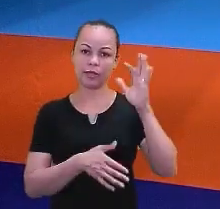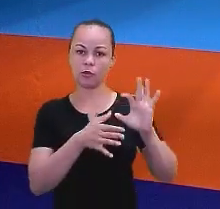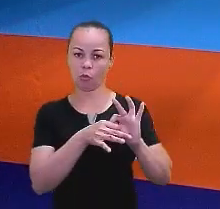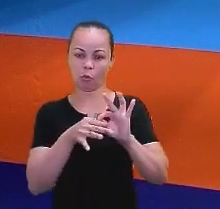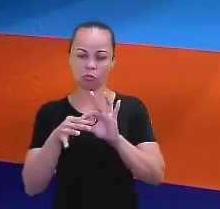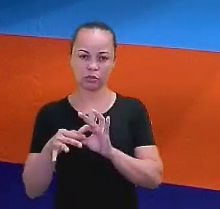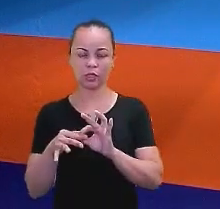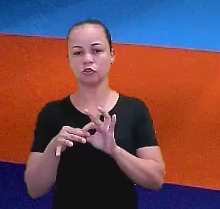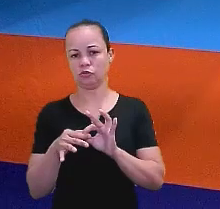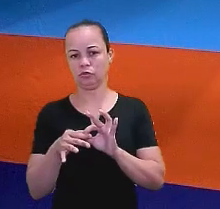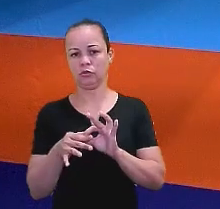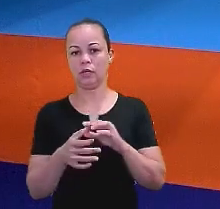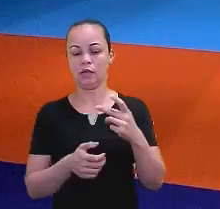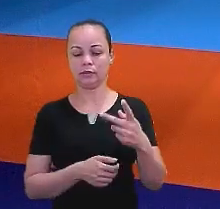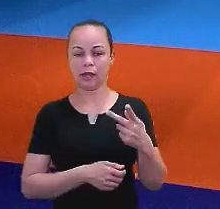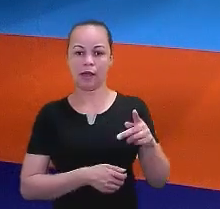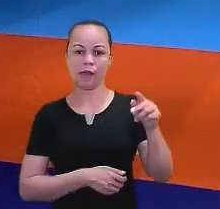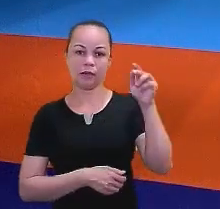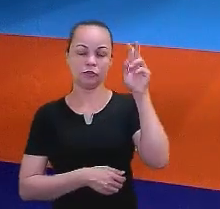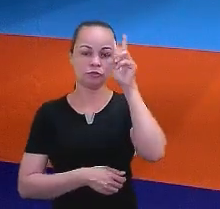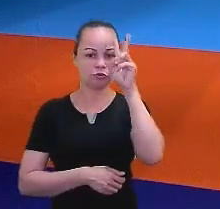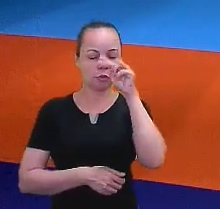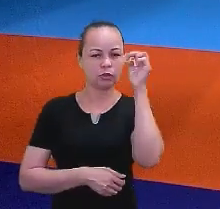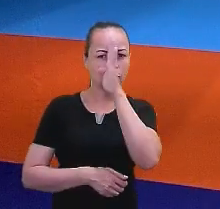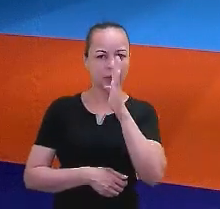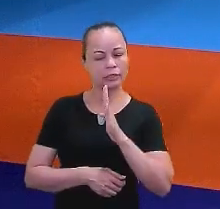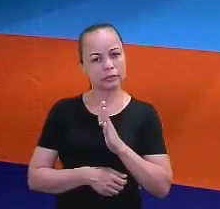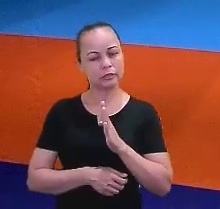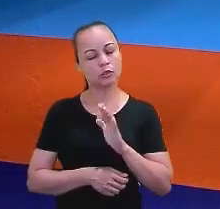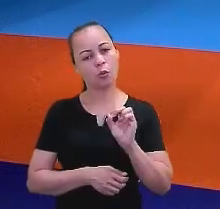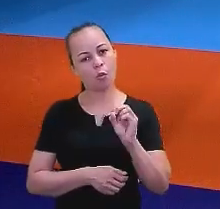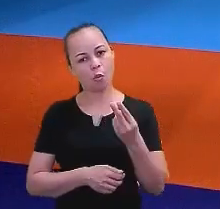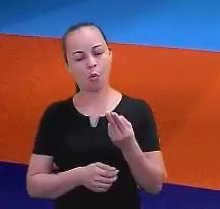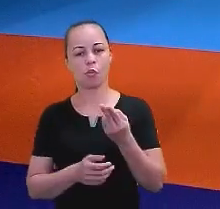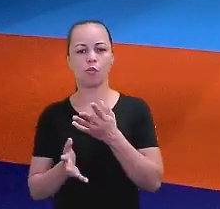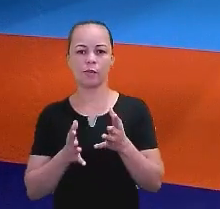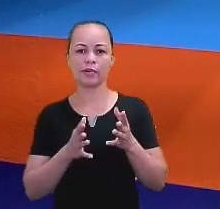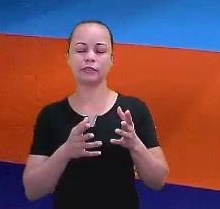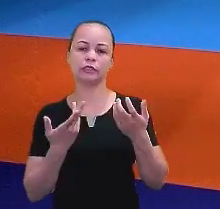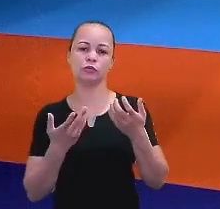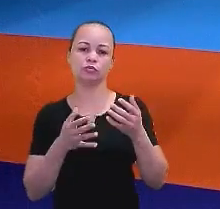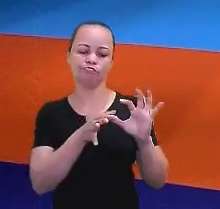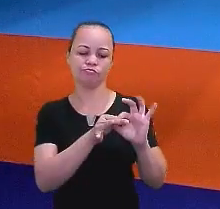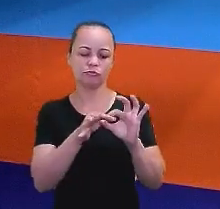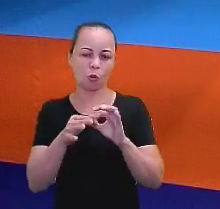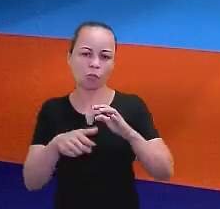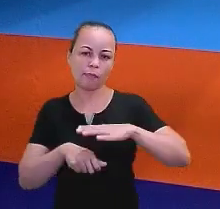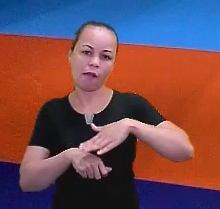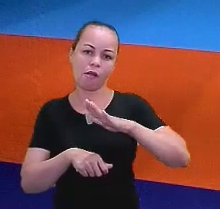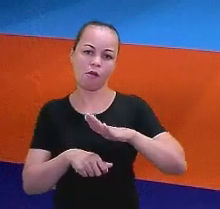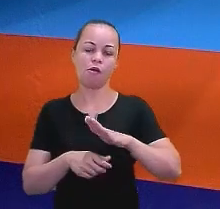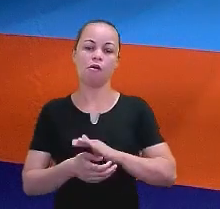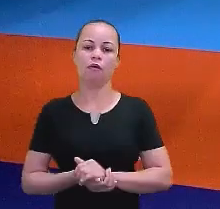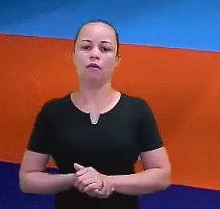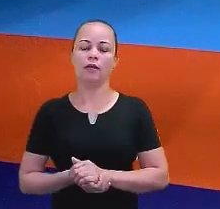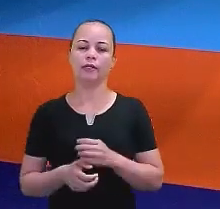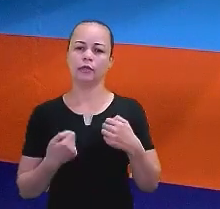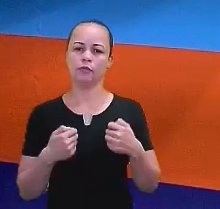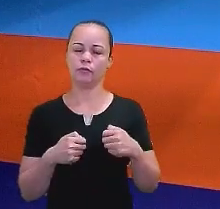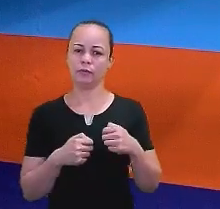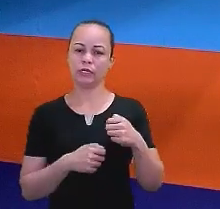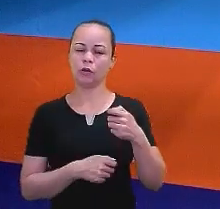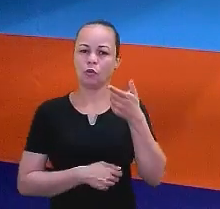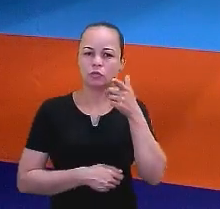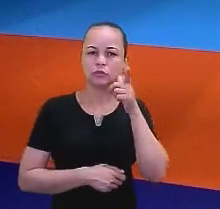maior da história do Brasil, ou a partir desse contexto maior, é que nós conseguimos